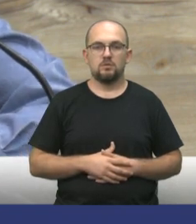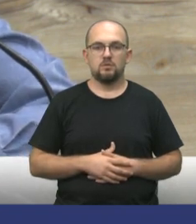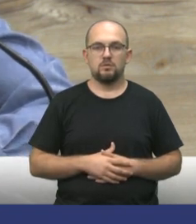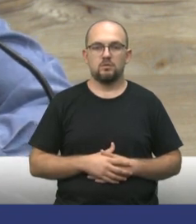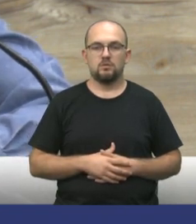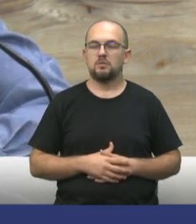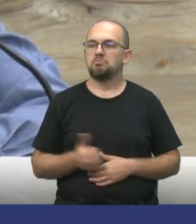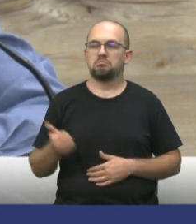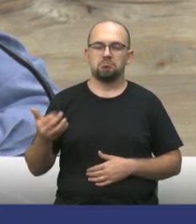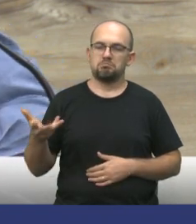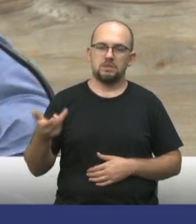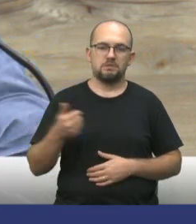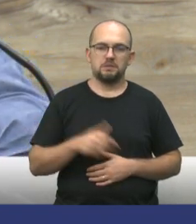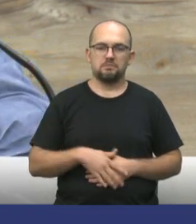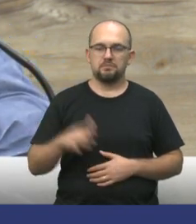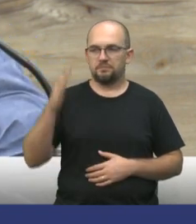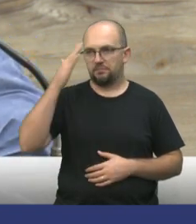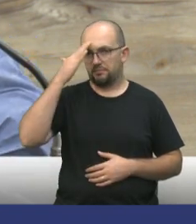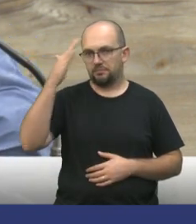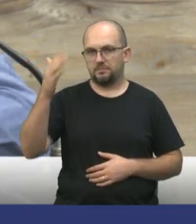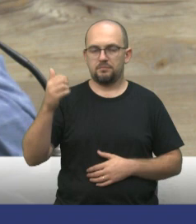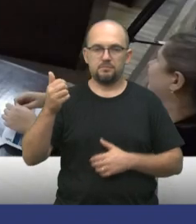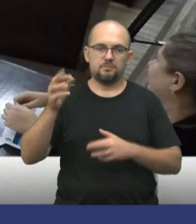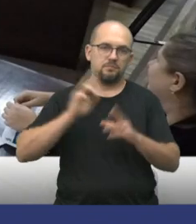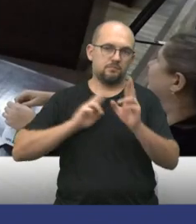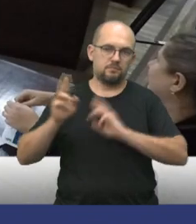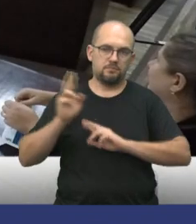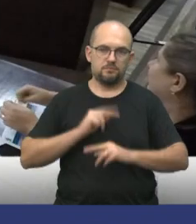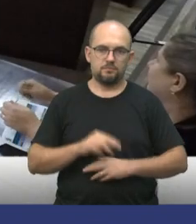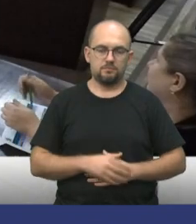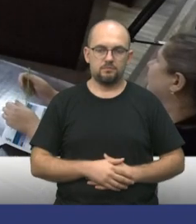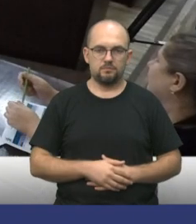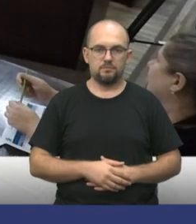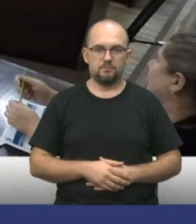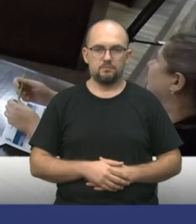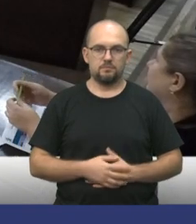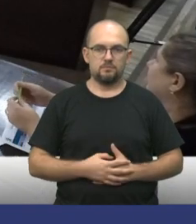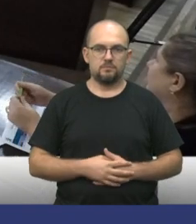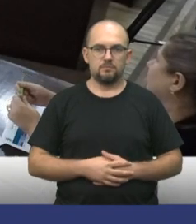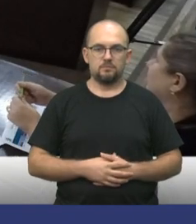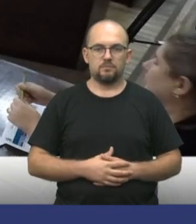Maravilha. Obrigado pelas respostas.